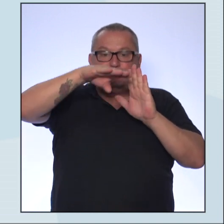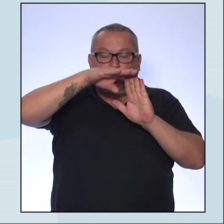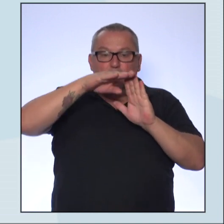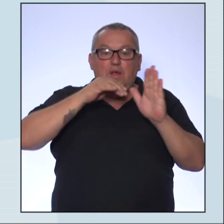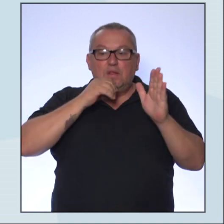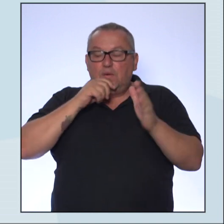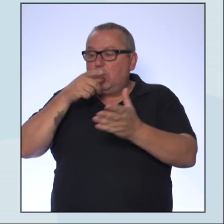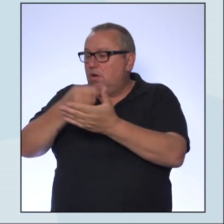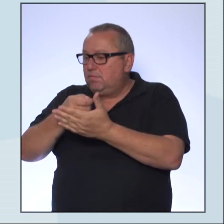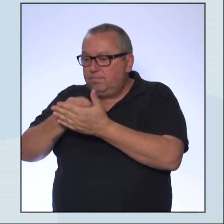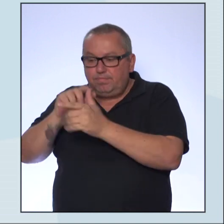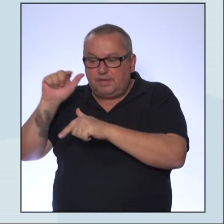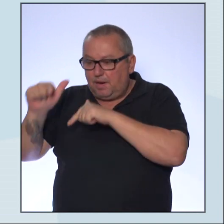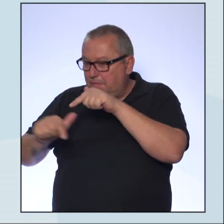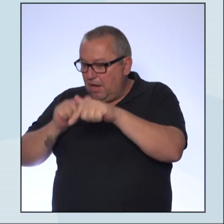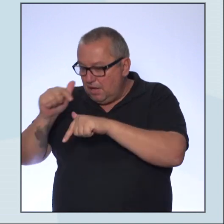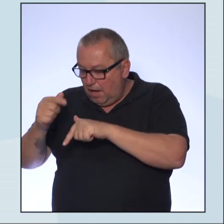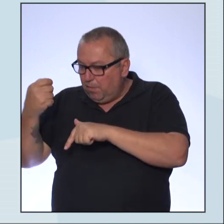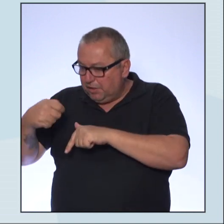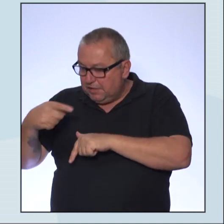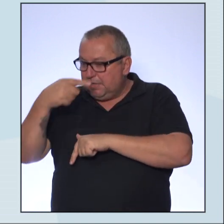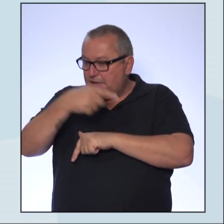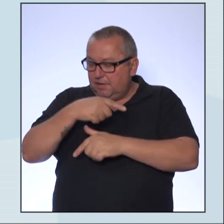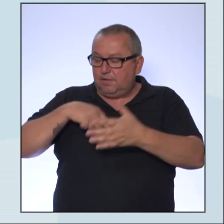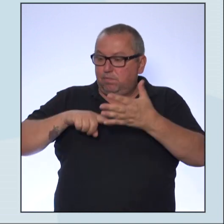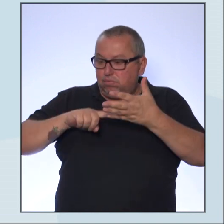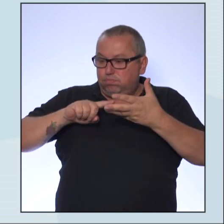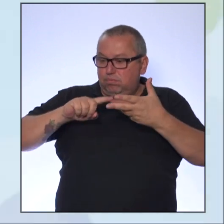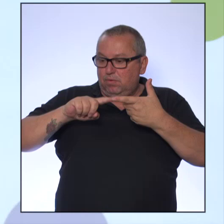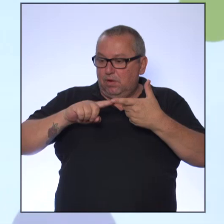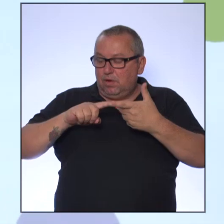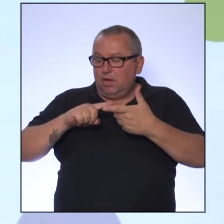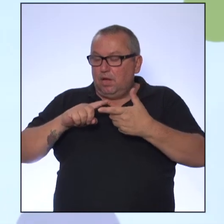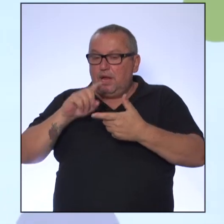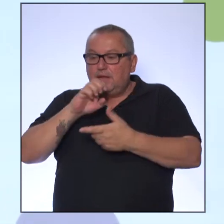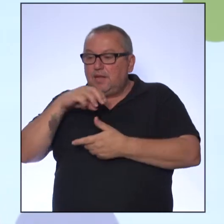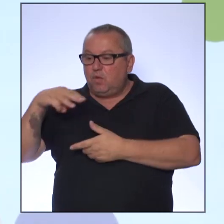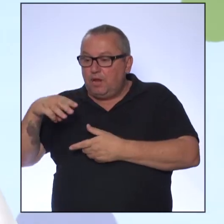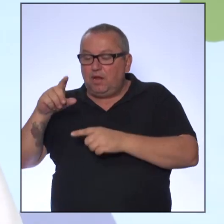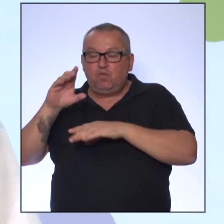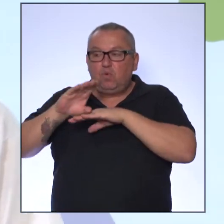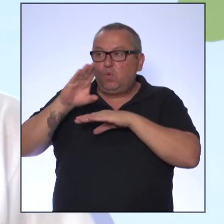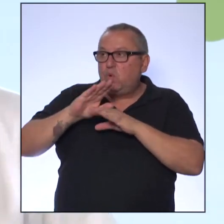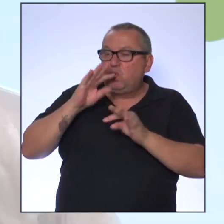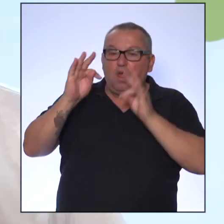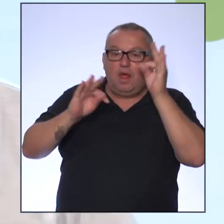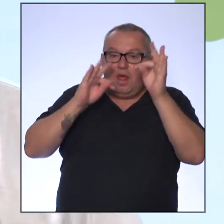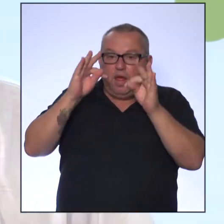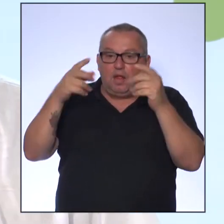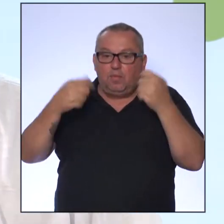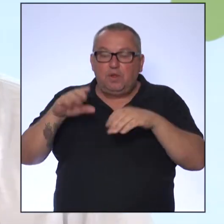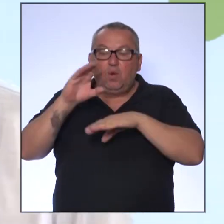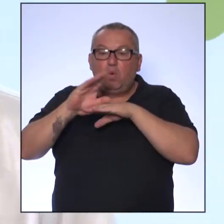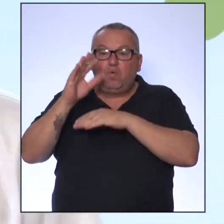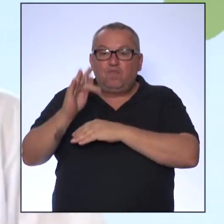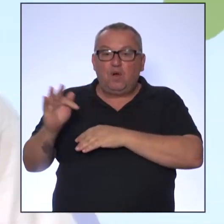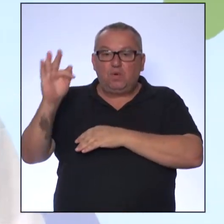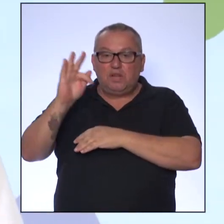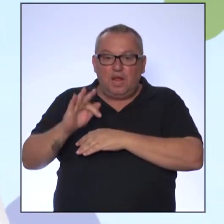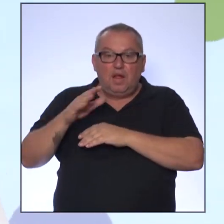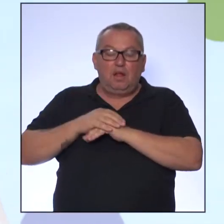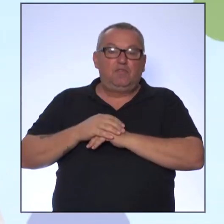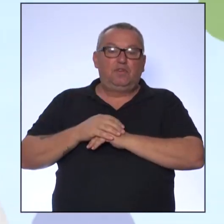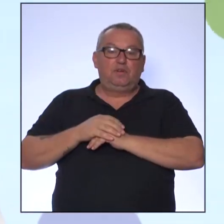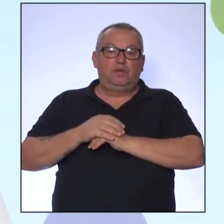você executar aquela profissão. Basta o ensino médio, precisa ter um curso técnico, precisa ter o curso superior, a graduação,